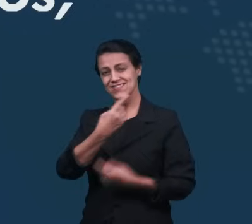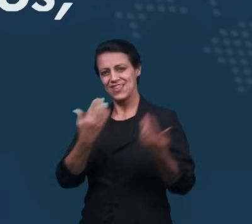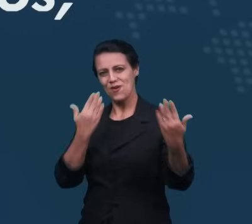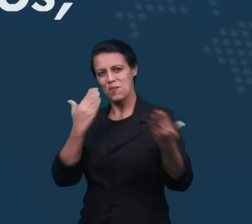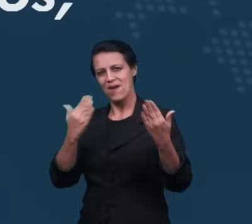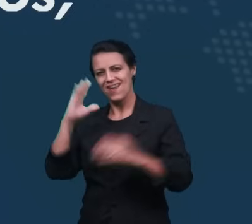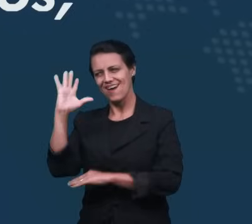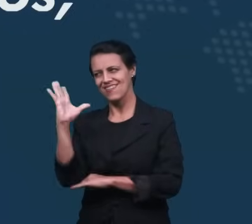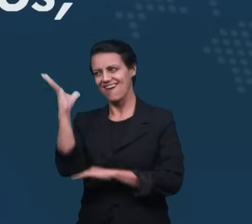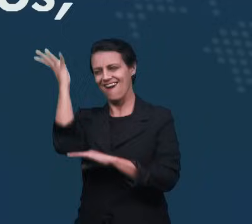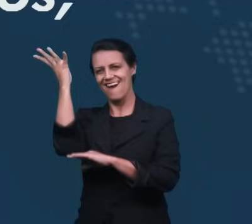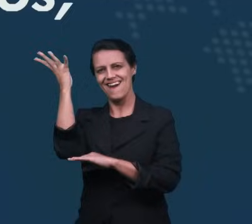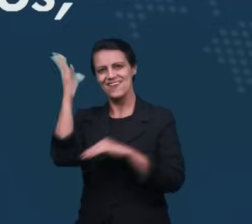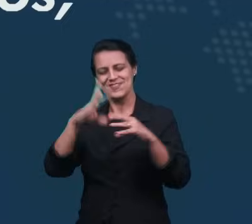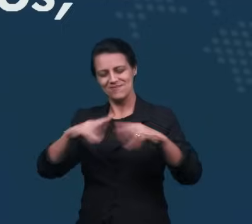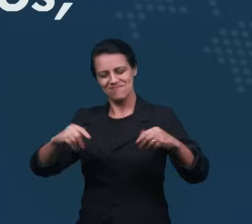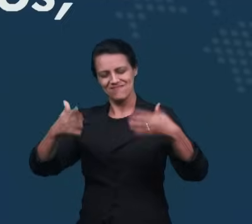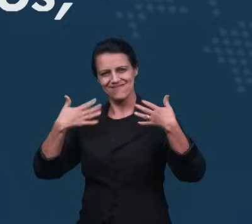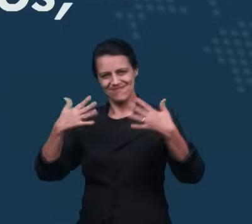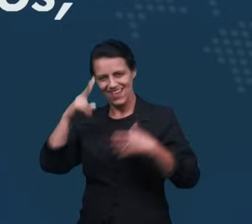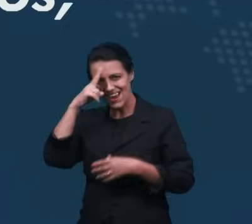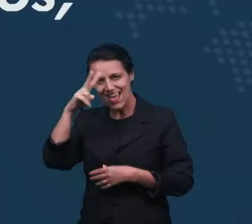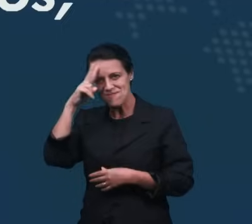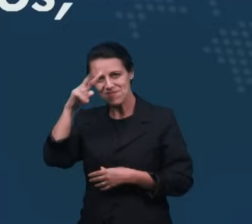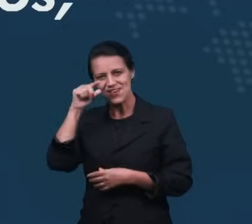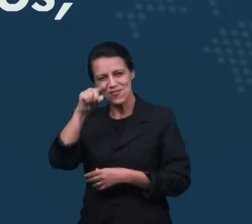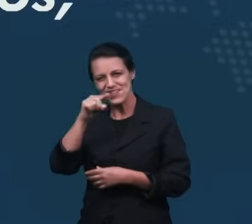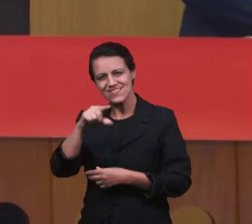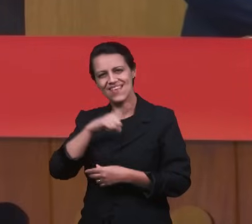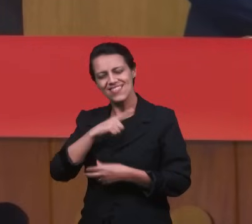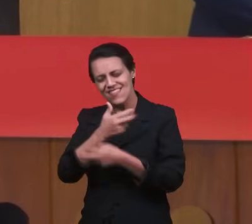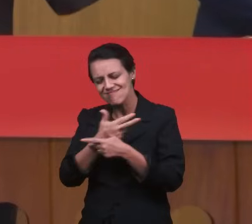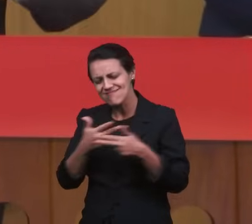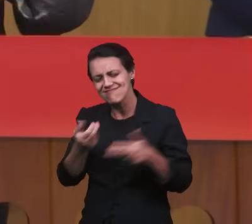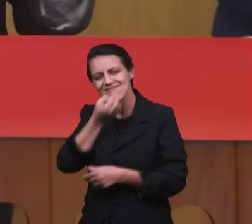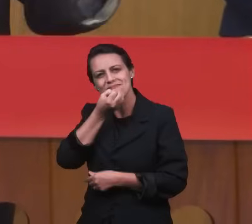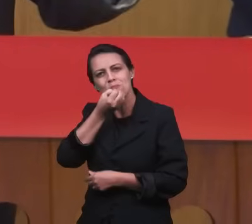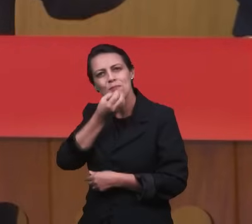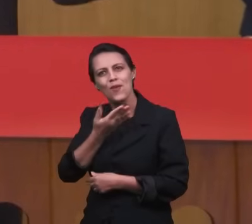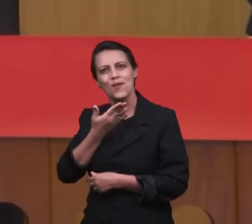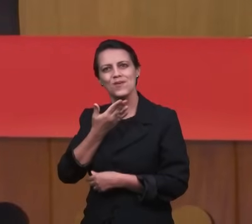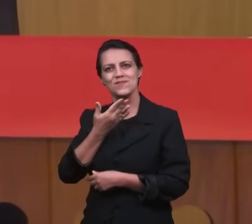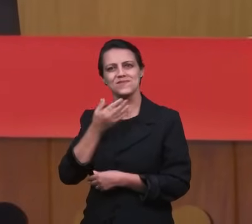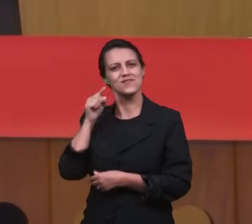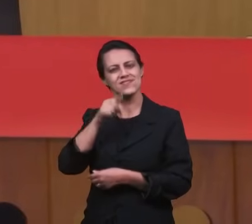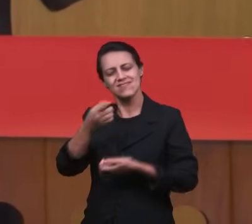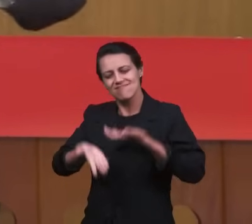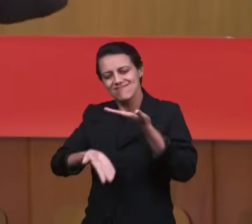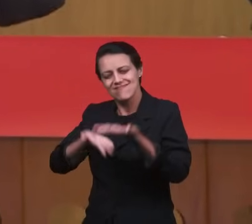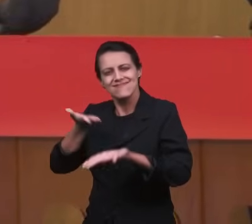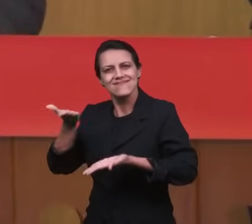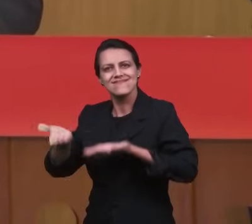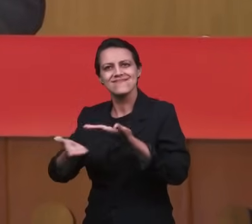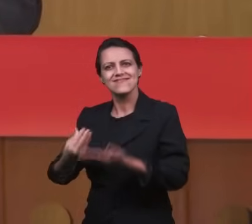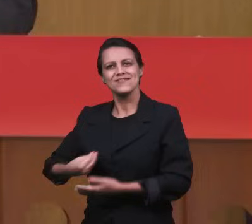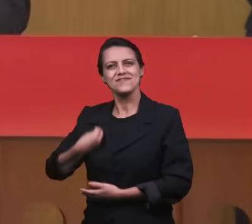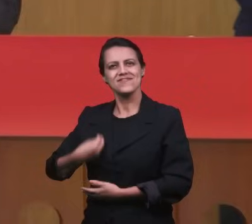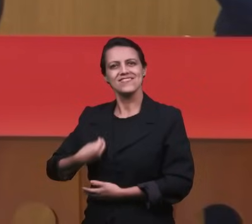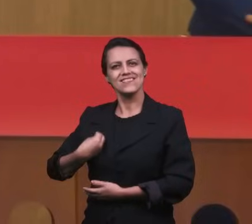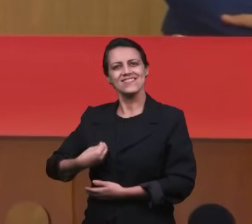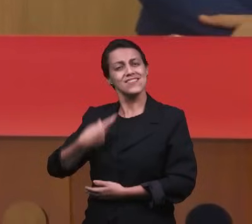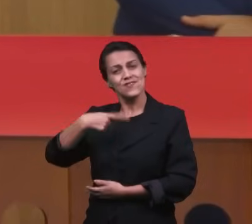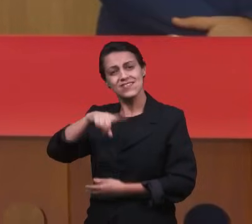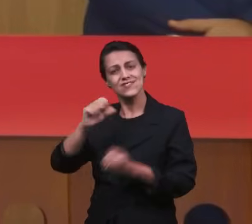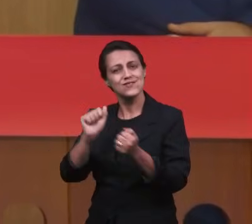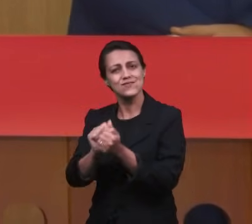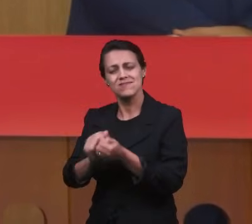deserto. Você vai produzir os frutos para os viandantes, aqueles que vêm na estrada da vida cansados. E Jesus diz